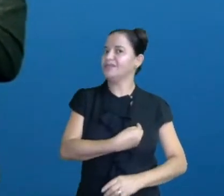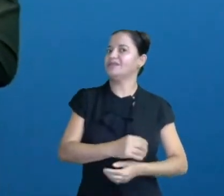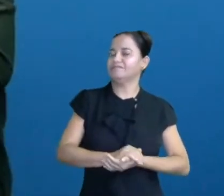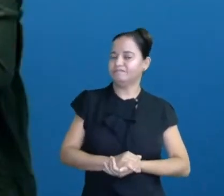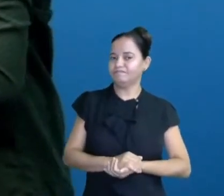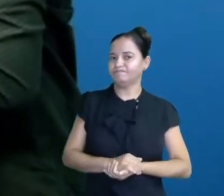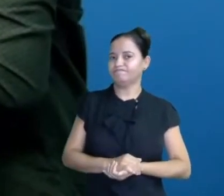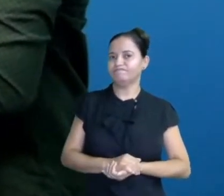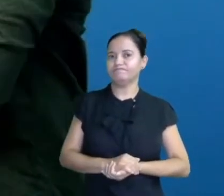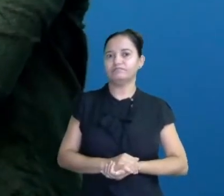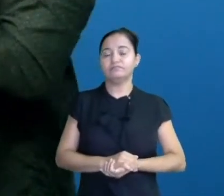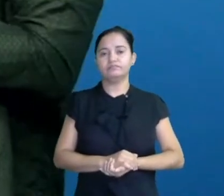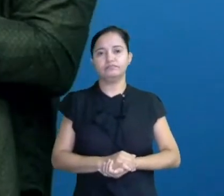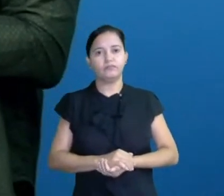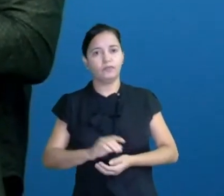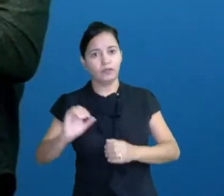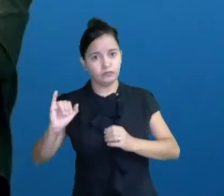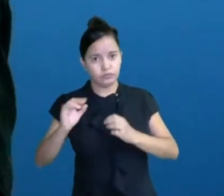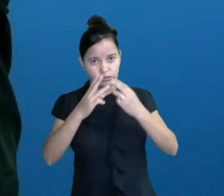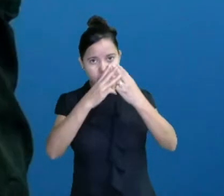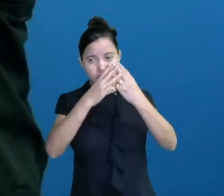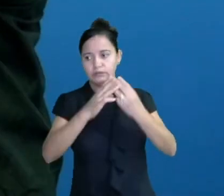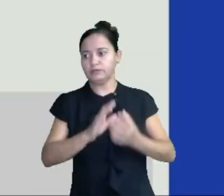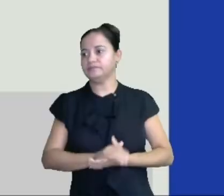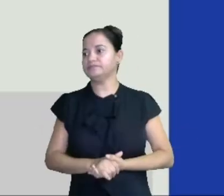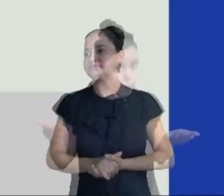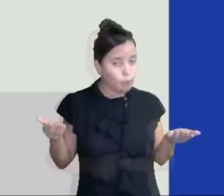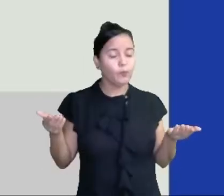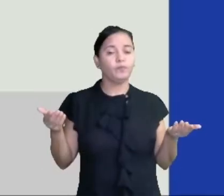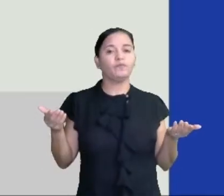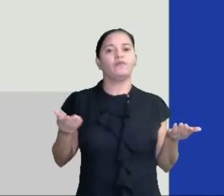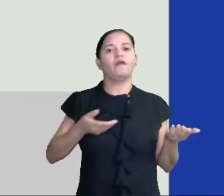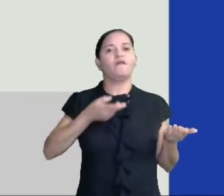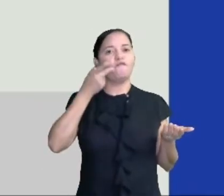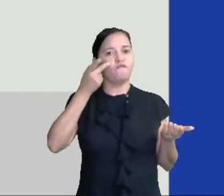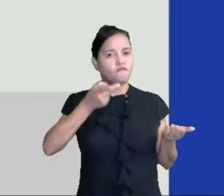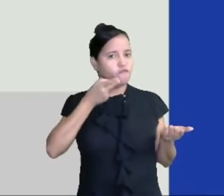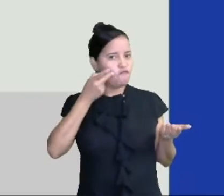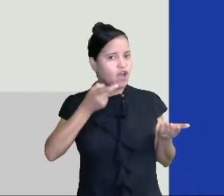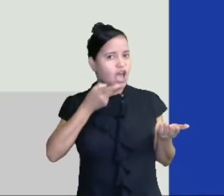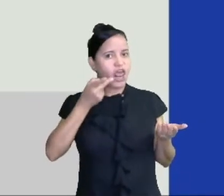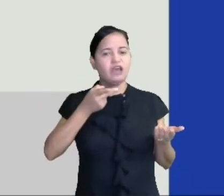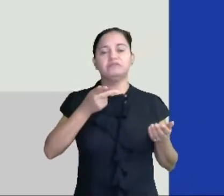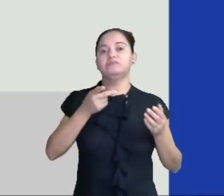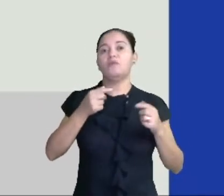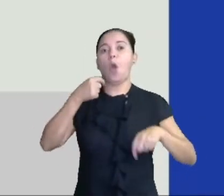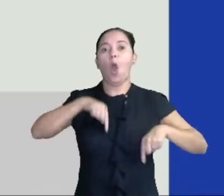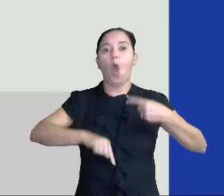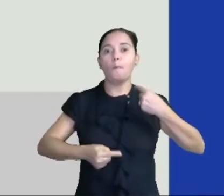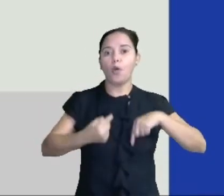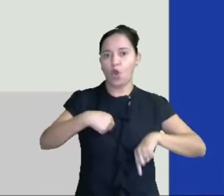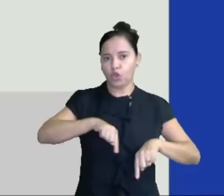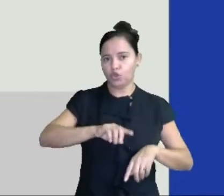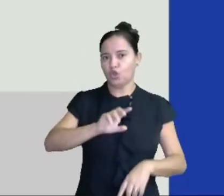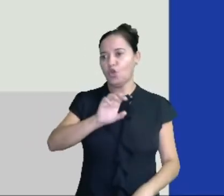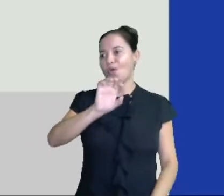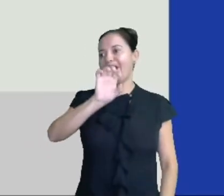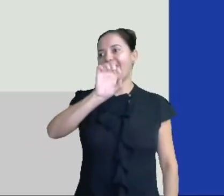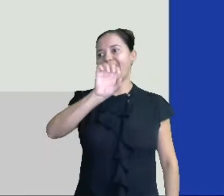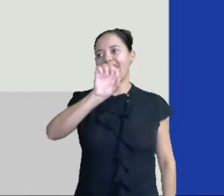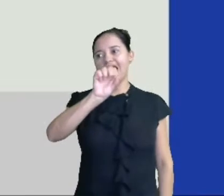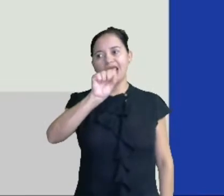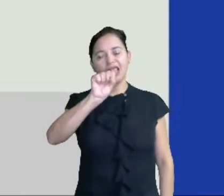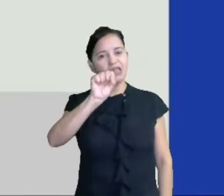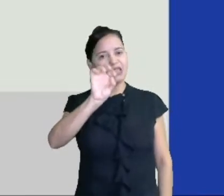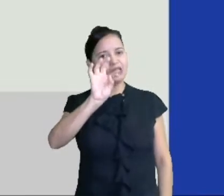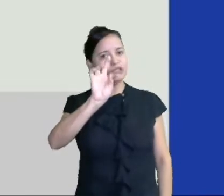coletiva. Então, vamos lá para o nosso próximo slide, por favor, produção. E a gente vai falar agora, gente, do estrogênio, que também tem uma importância